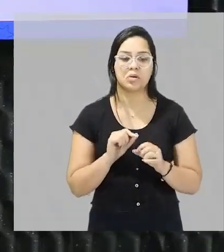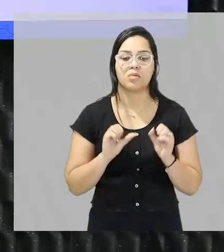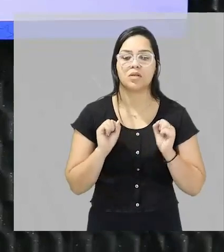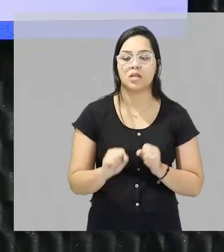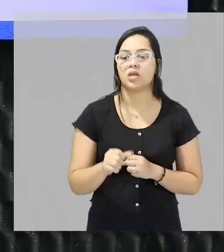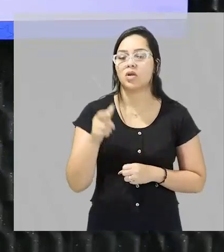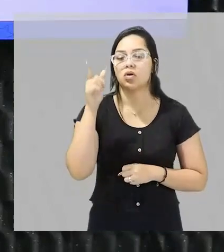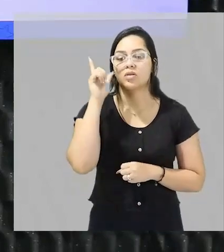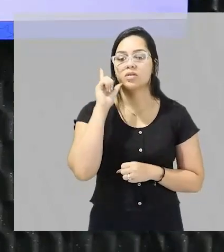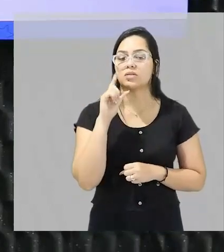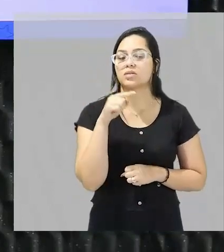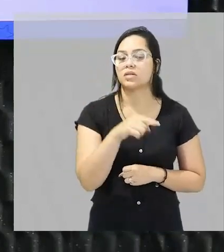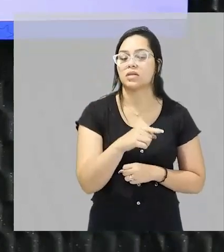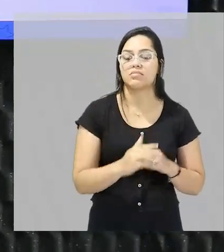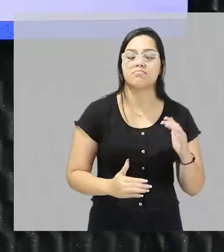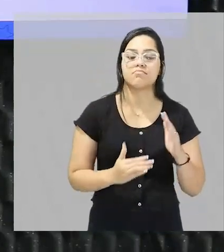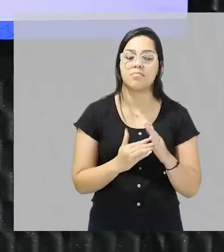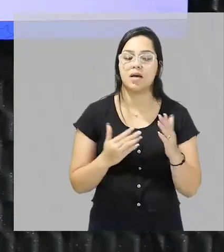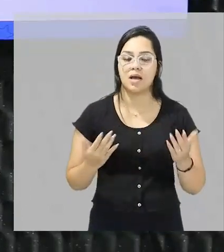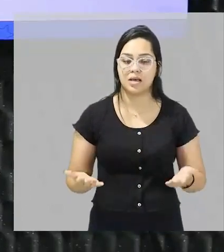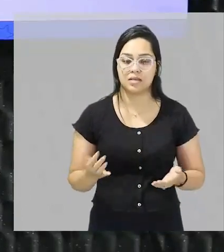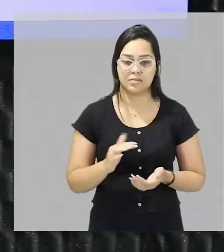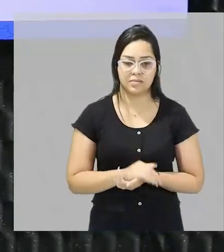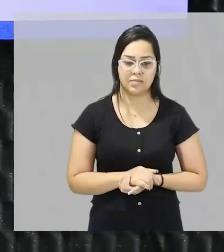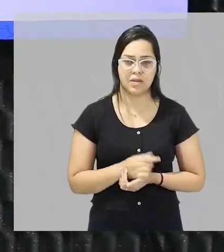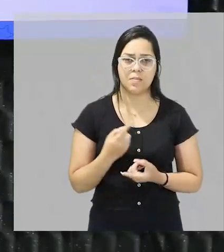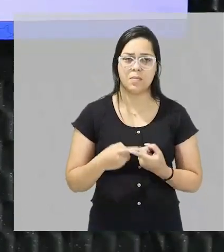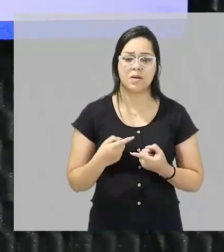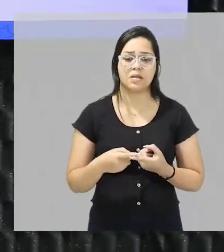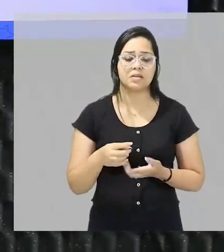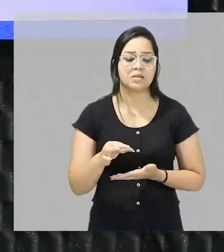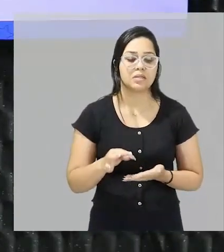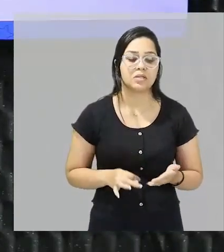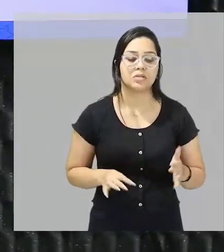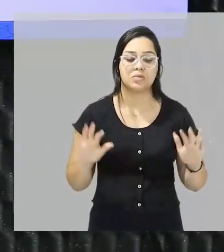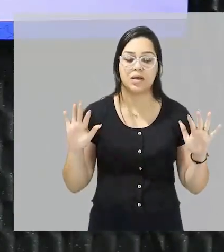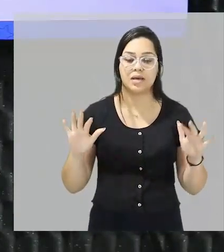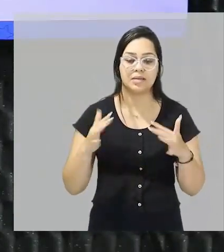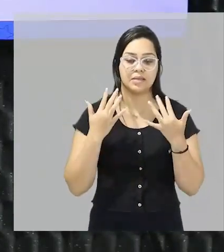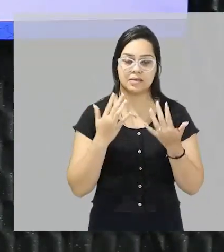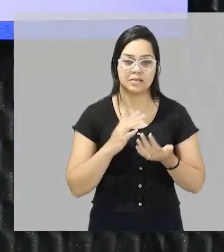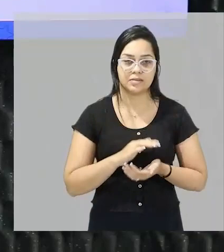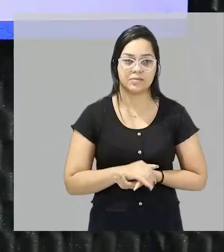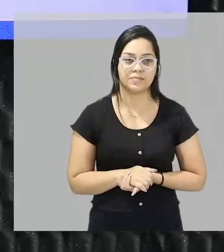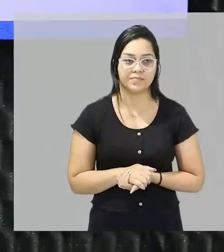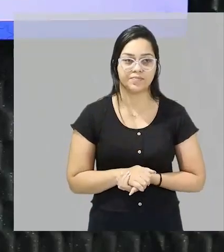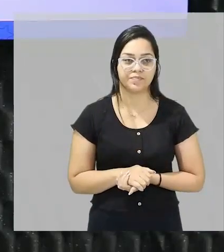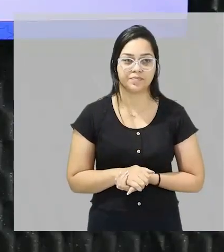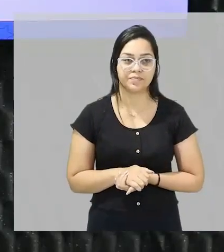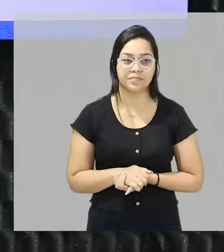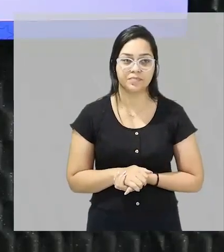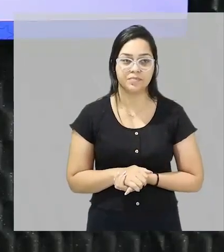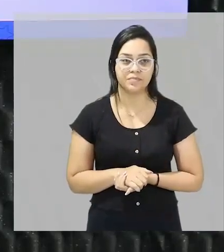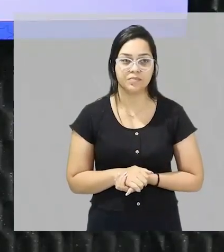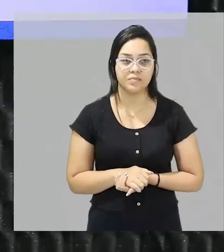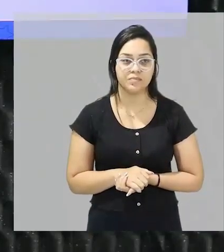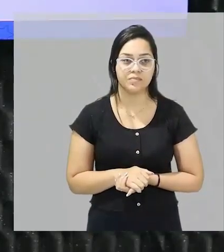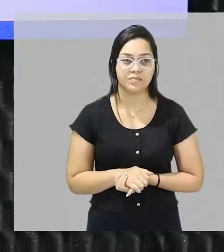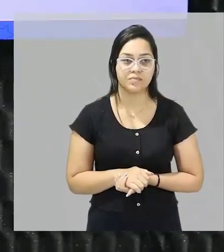conseguir essa pontuação máxima? Por que esses textos chamaram tanto a atenção dos corretores?